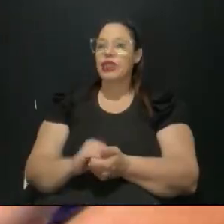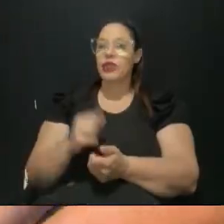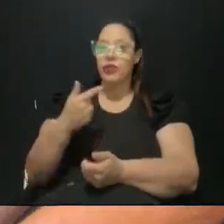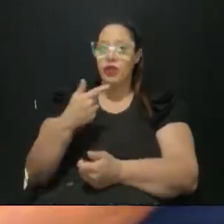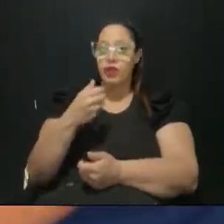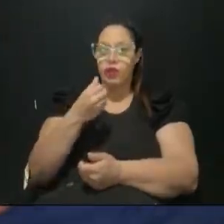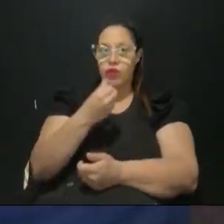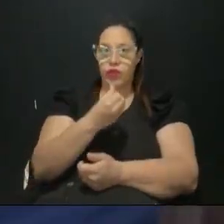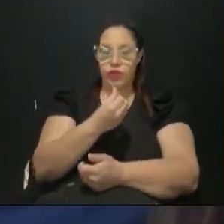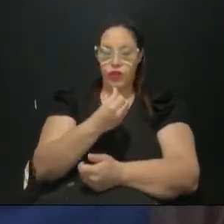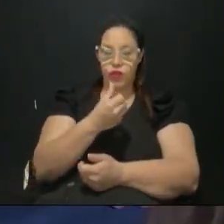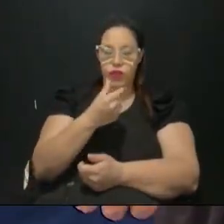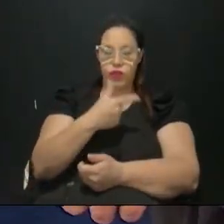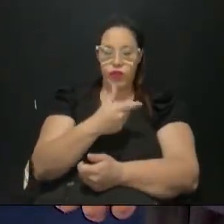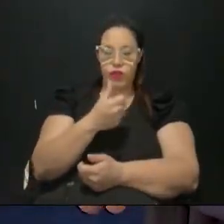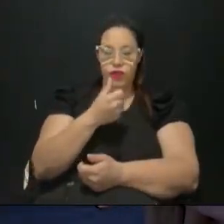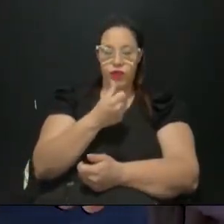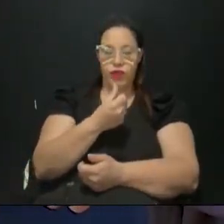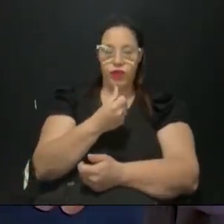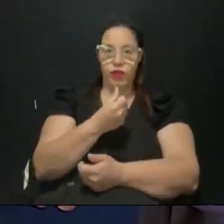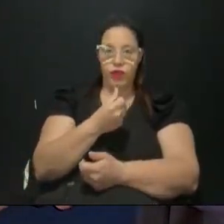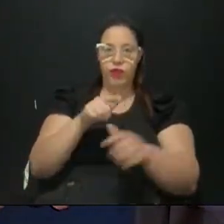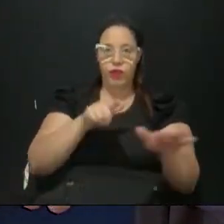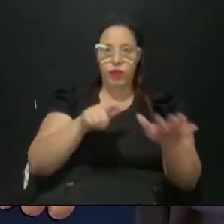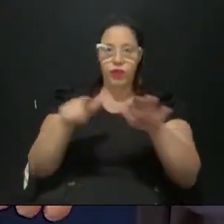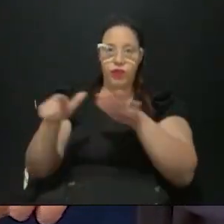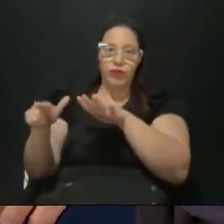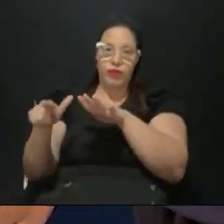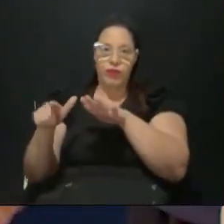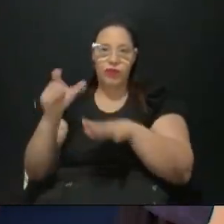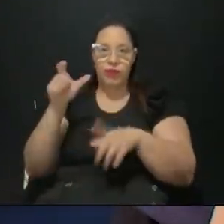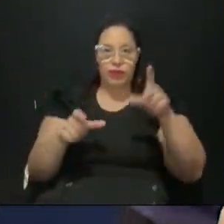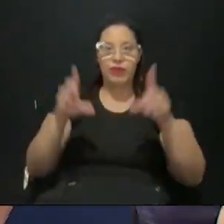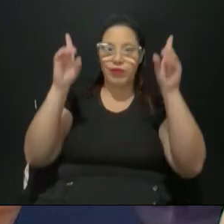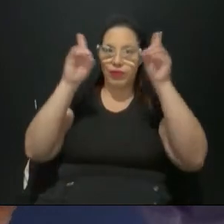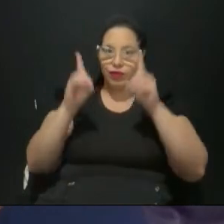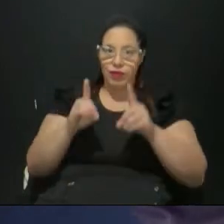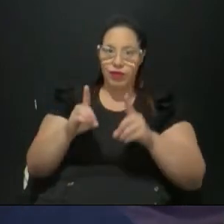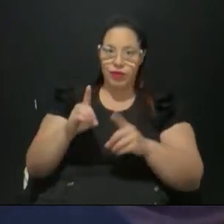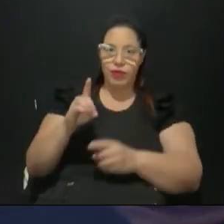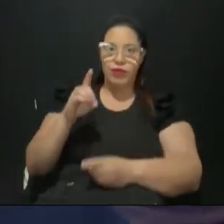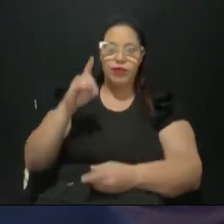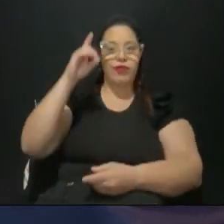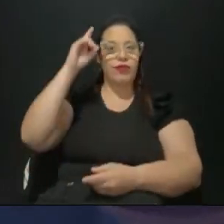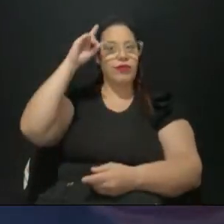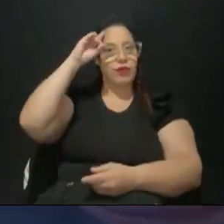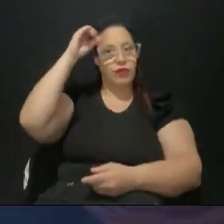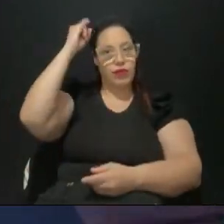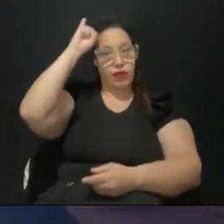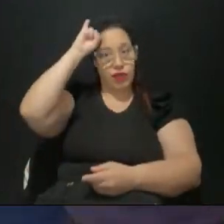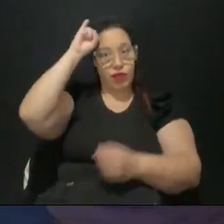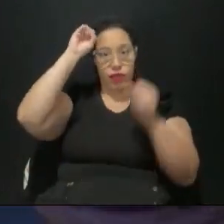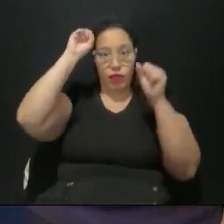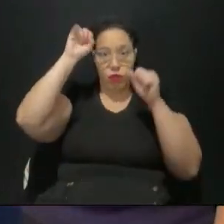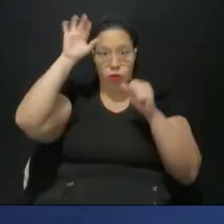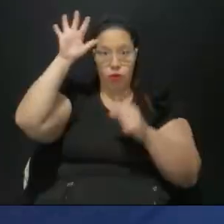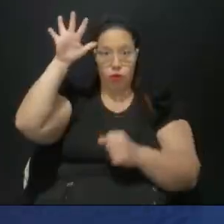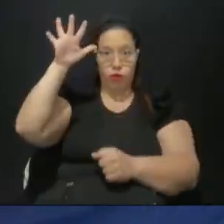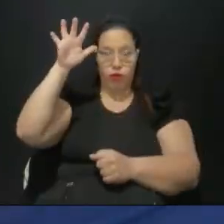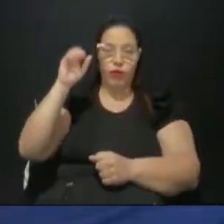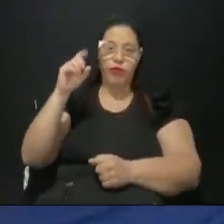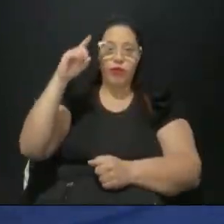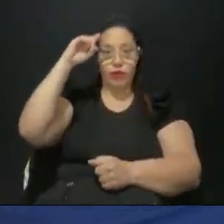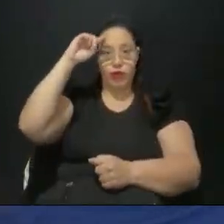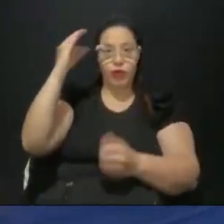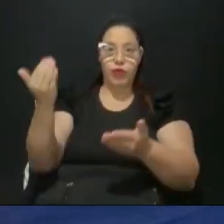de 21 a 28 de Agosto acontece a semana nacional da pessoa com deficiência intelectual e múltipla